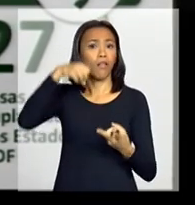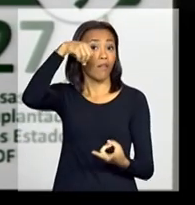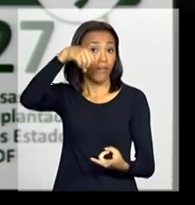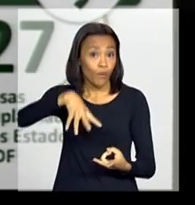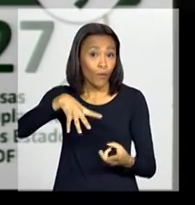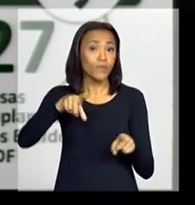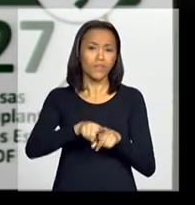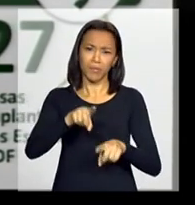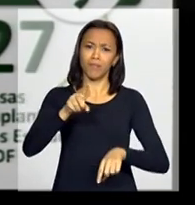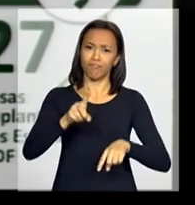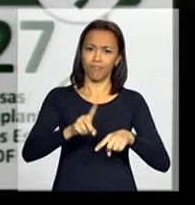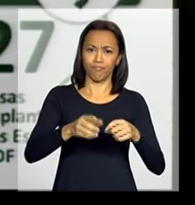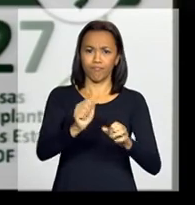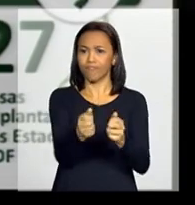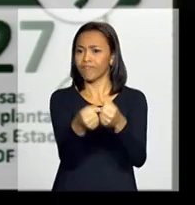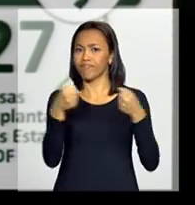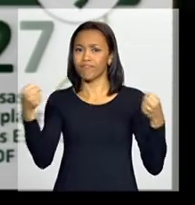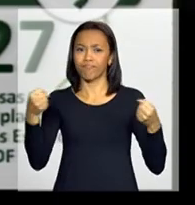Imobiliário